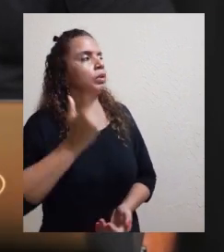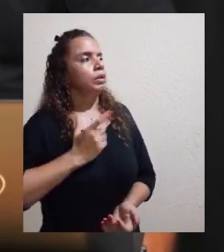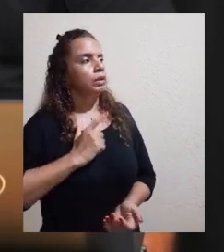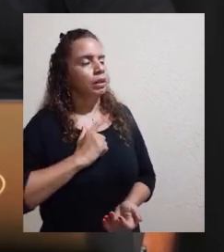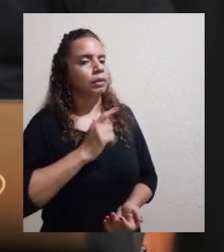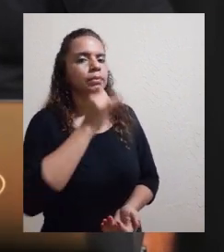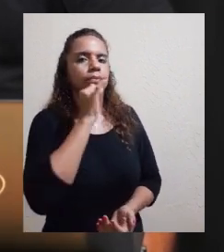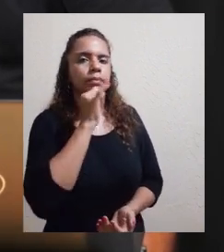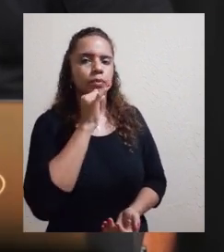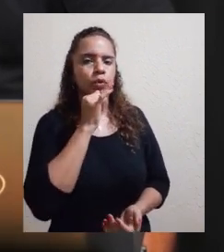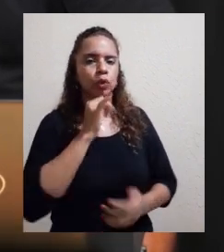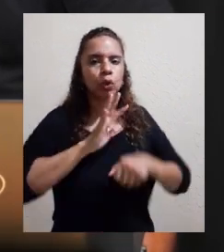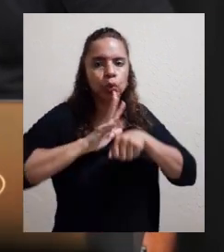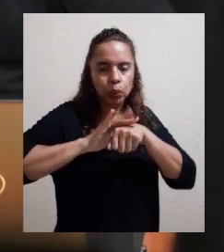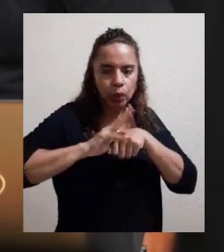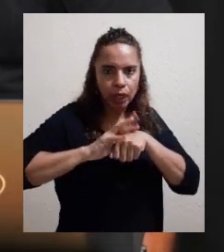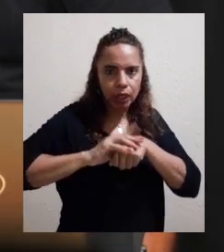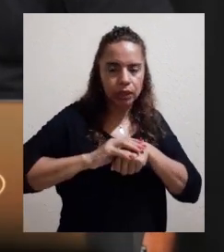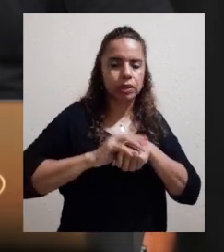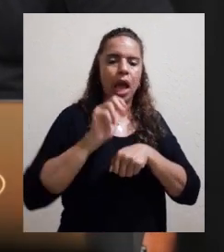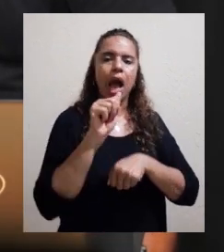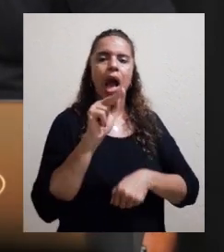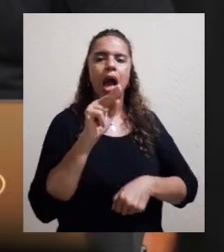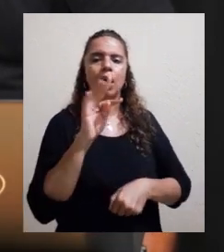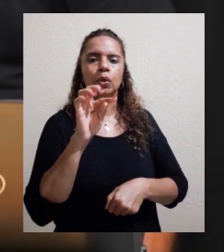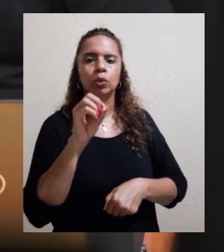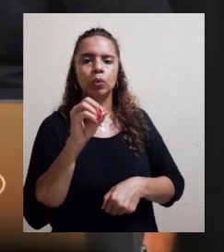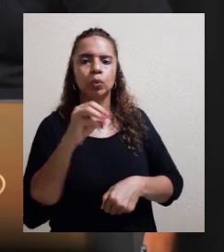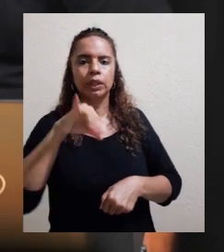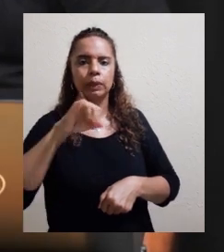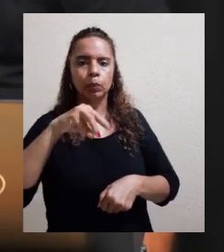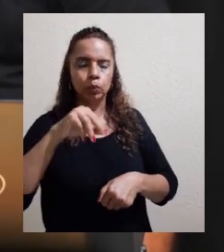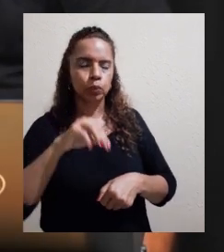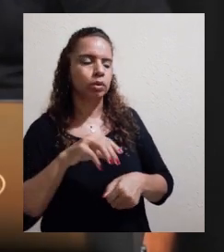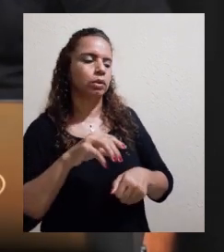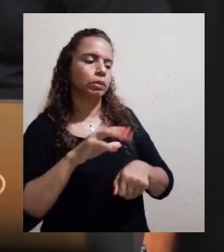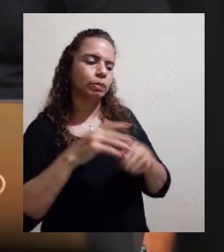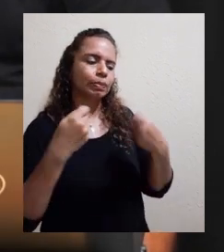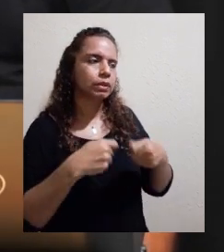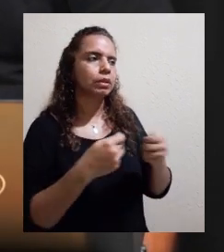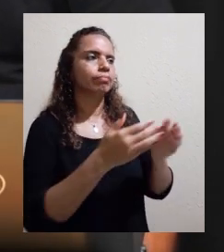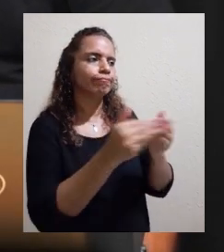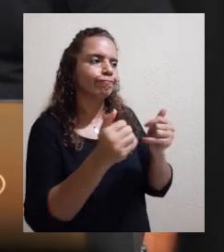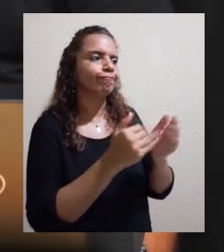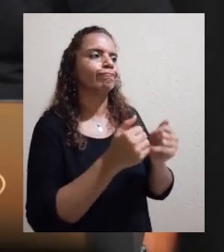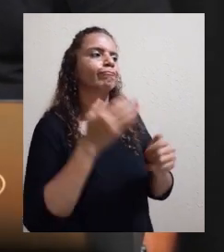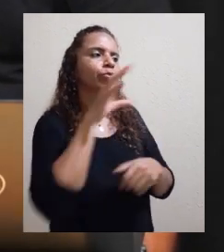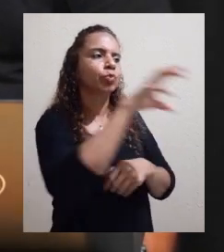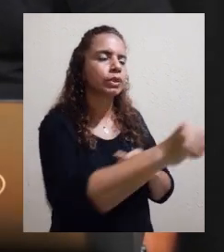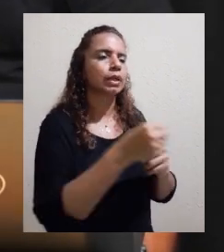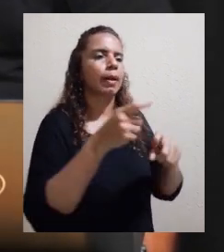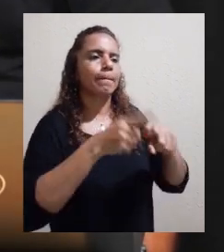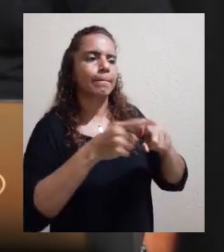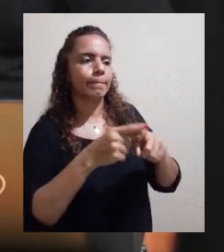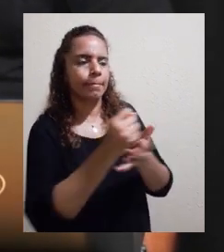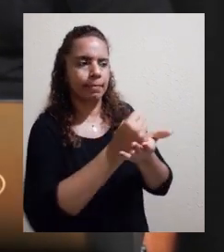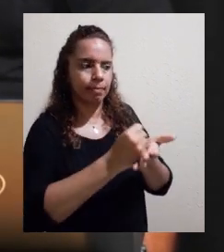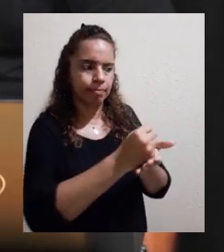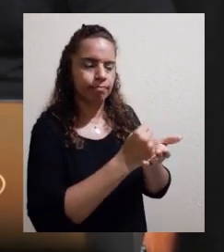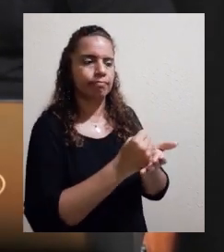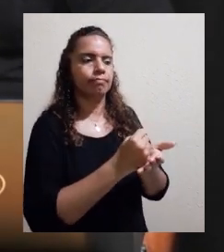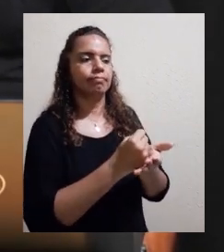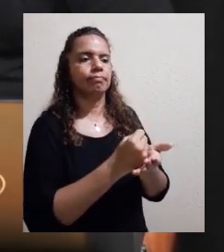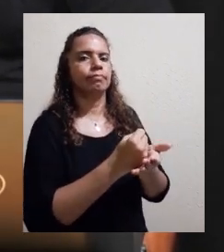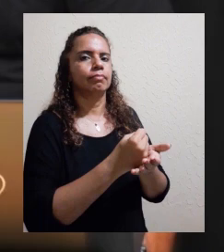agendamento de medicação para este período de crescimento do número de casos de coronavírus. Deve fazer sua medicação ou adiar para um momento mais propício?